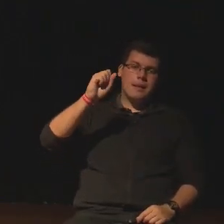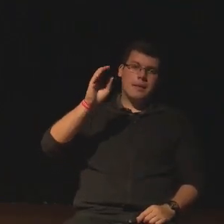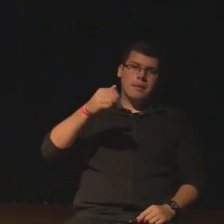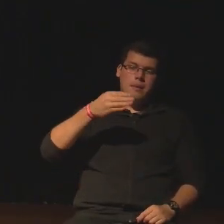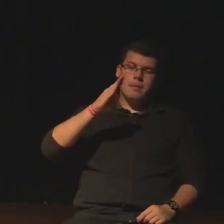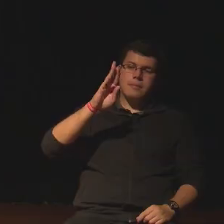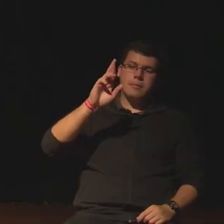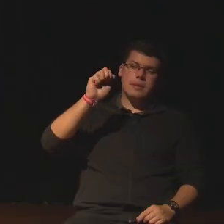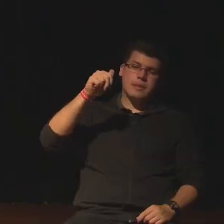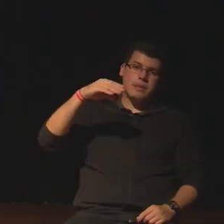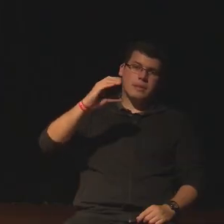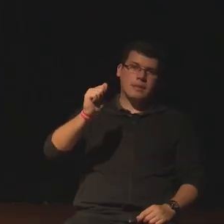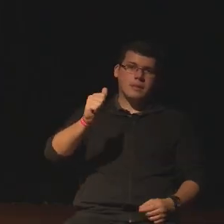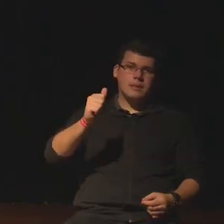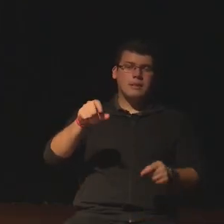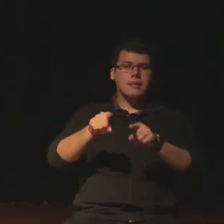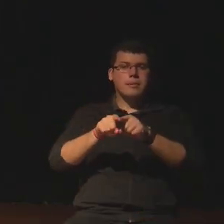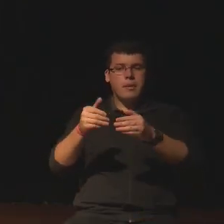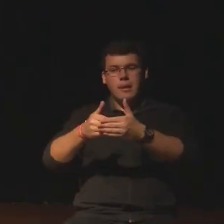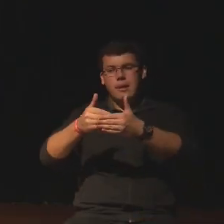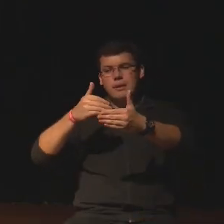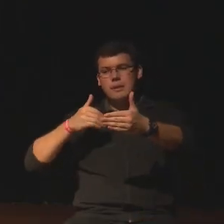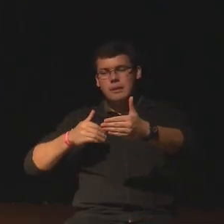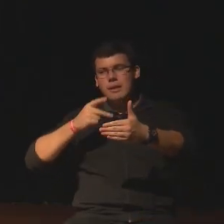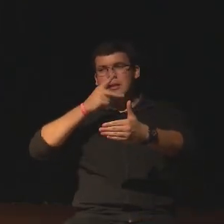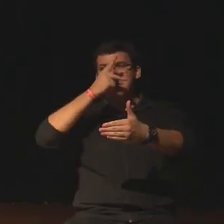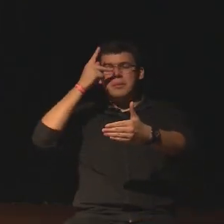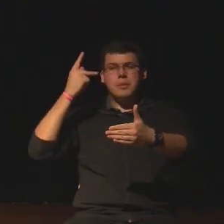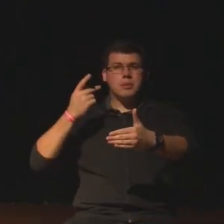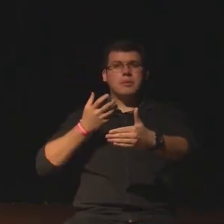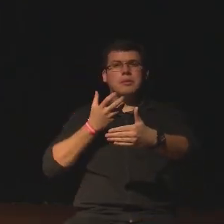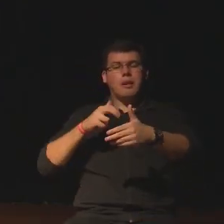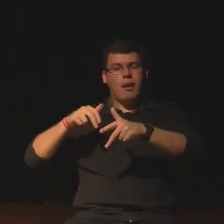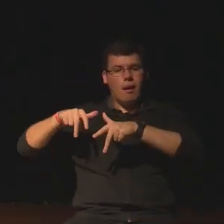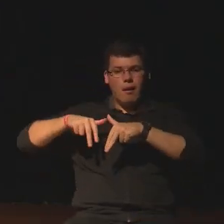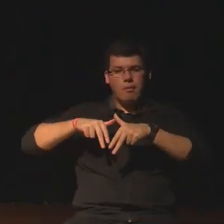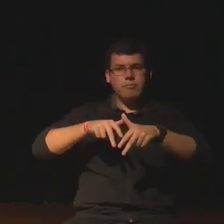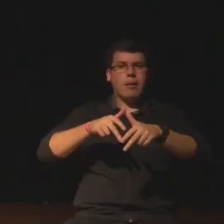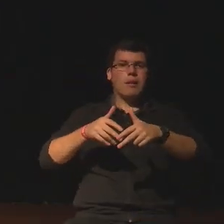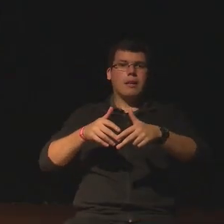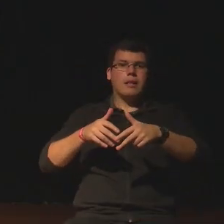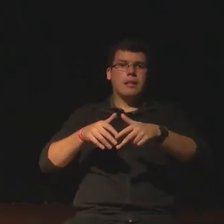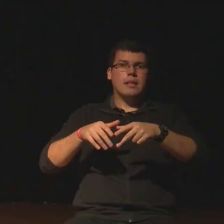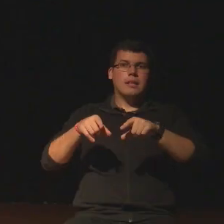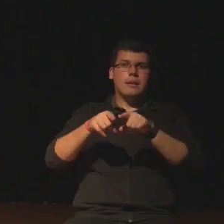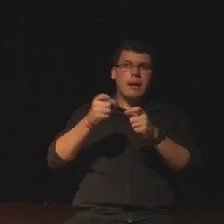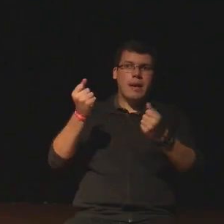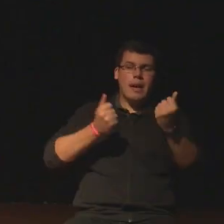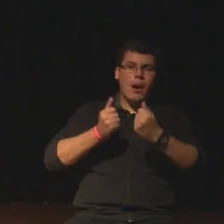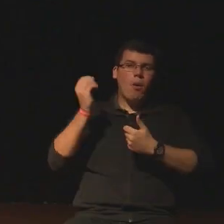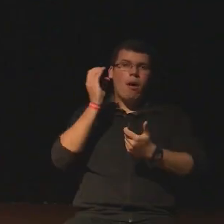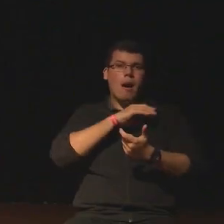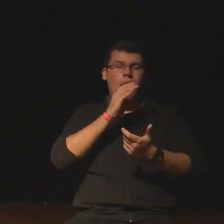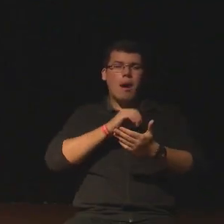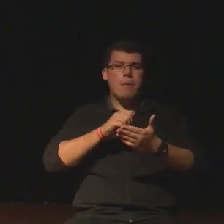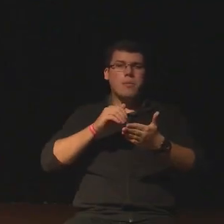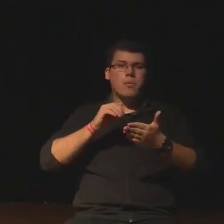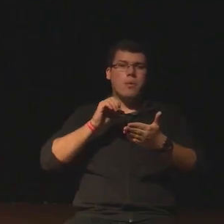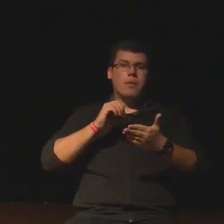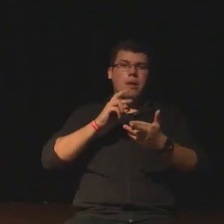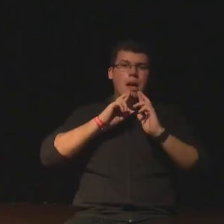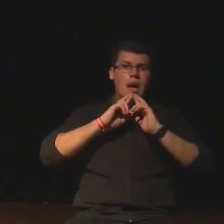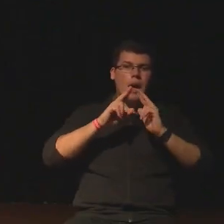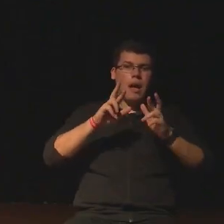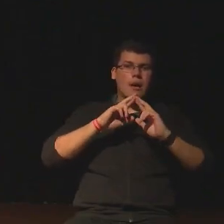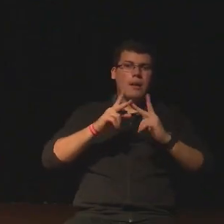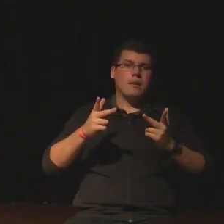atrás, as pessoas também querem atravessar, tem um monte de gente buzinando, o carro passa rápido, né? Por mais que tenha os pares, eles